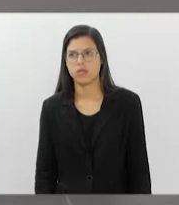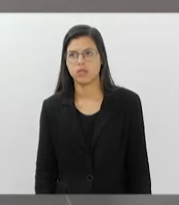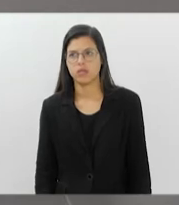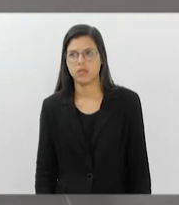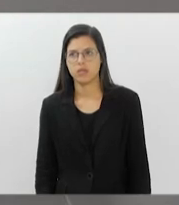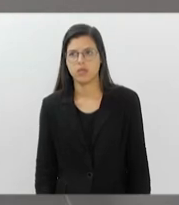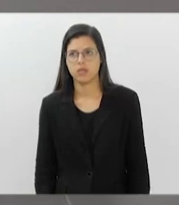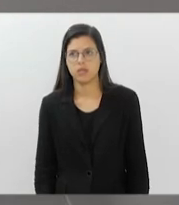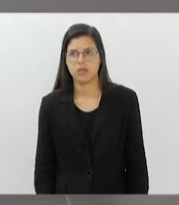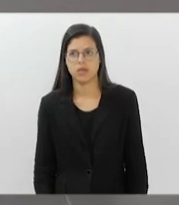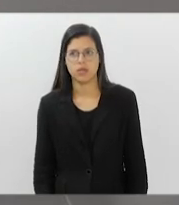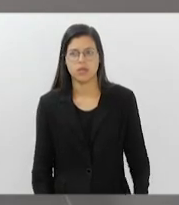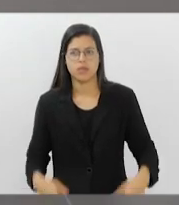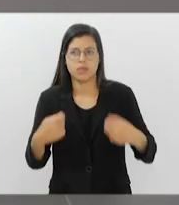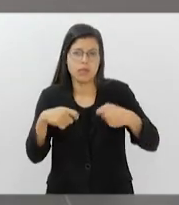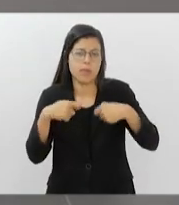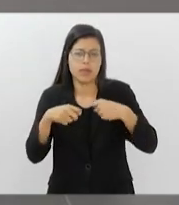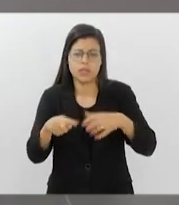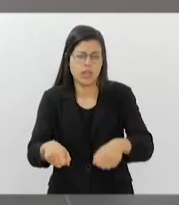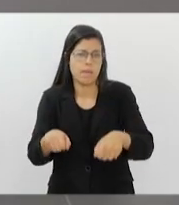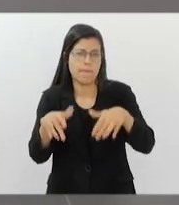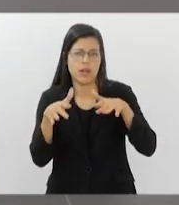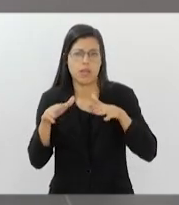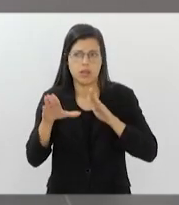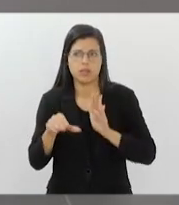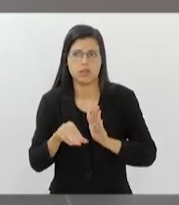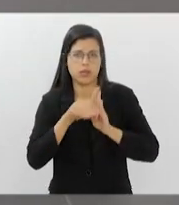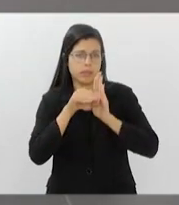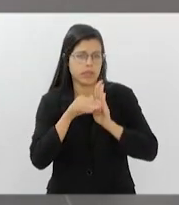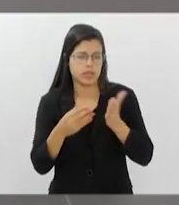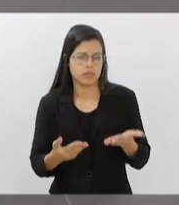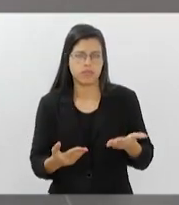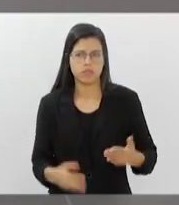tiver... Não, acordo. Mas vai ter que ir a plenário para ser emendado mesmo.